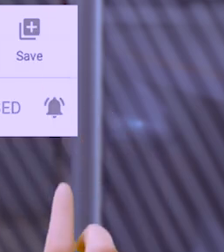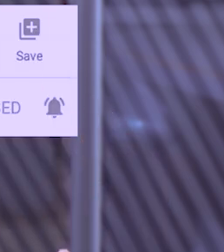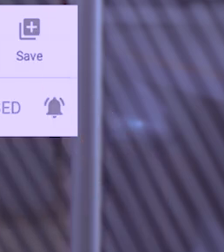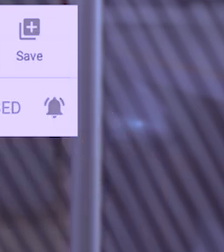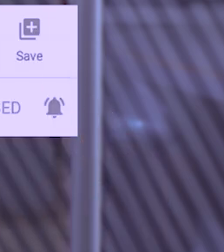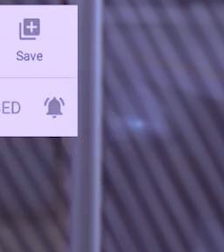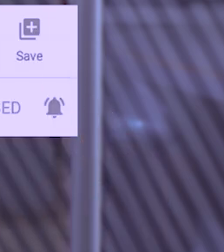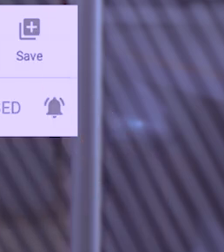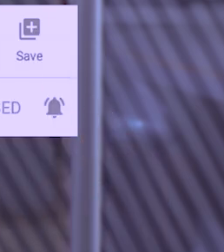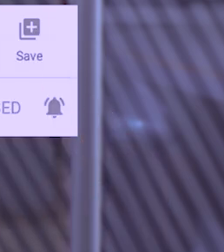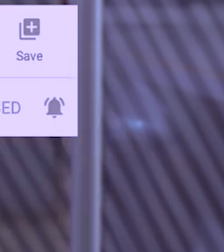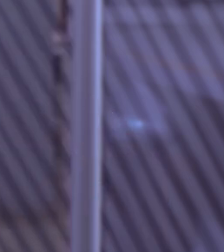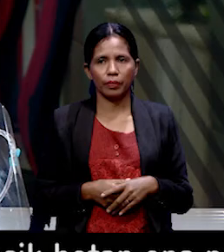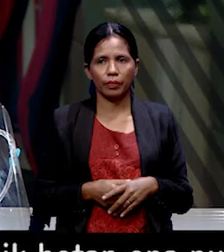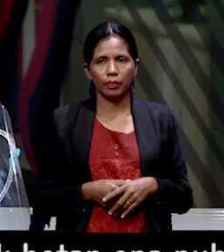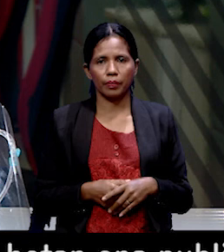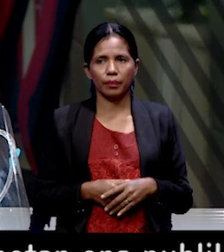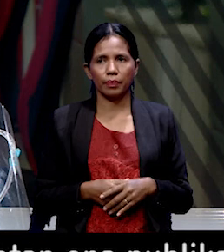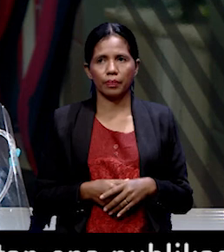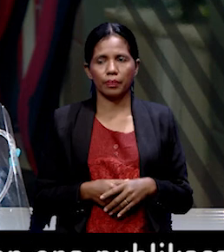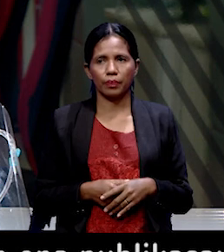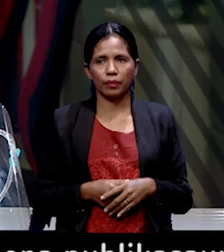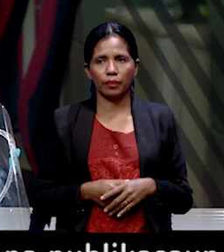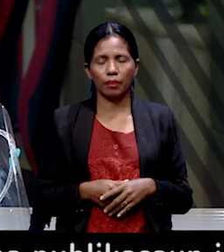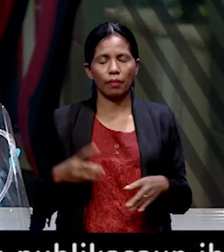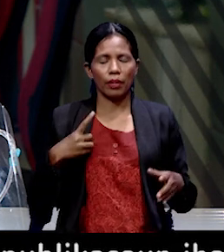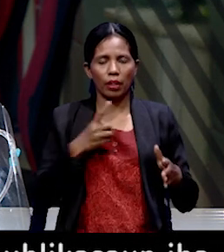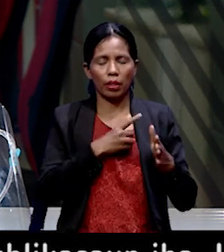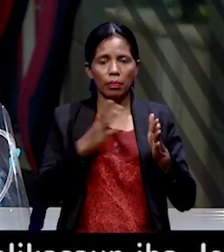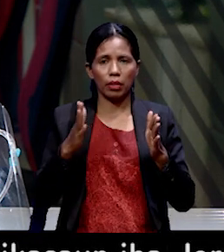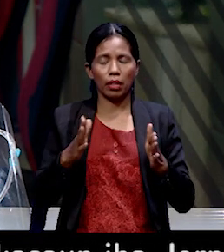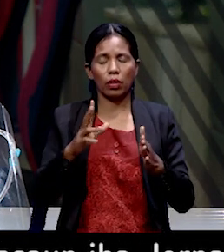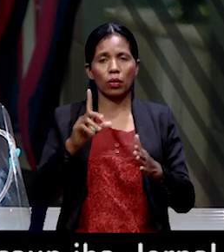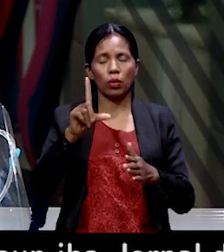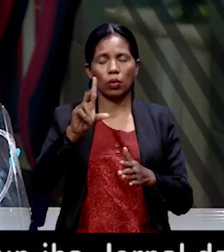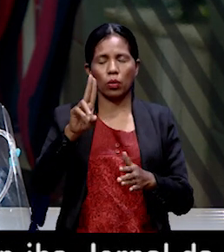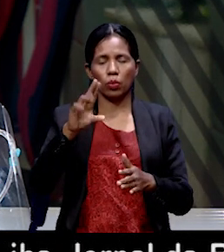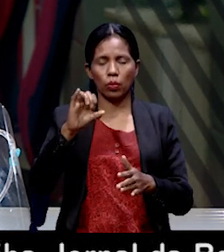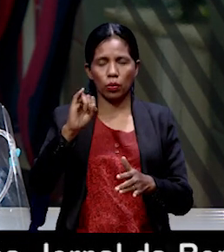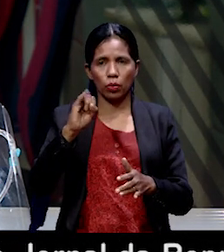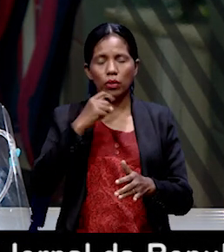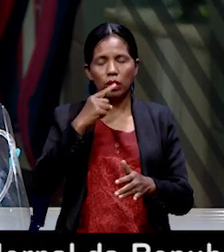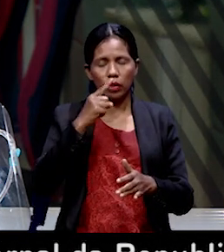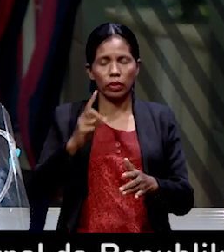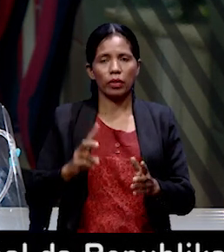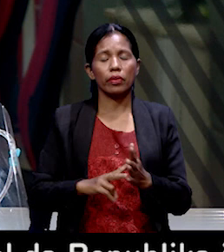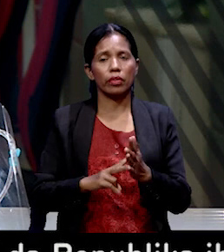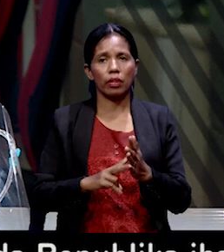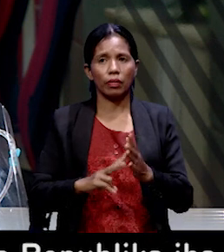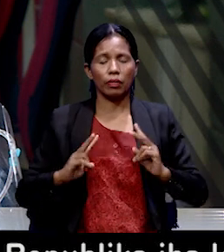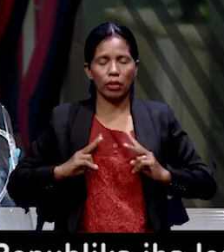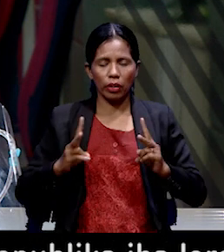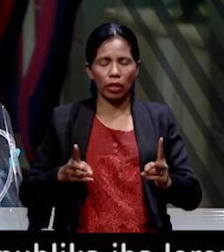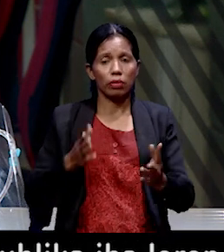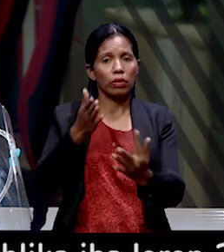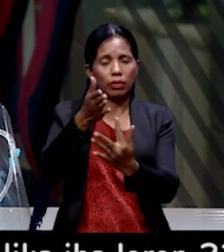untuk mendapatkan informasi yang Deputado Luis Roberto Hateten, veterano balong ultrapasa ilegalmente frontera Timor-Leste dan